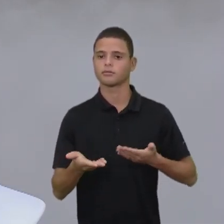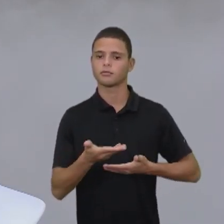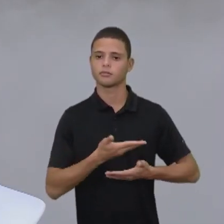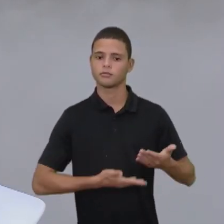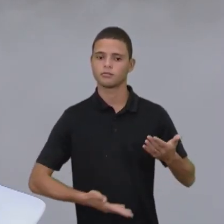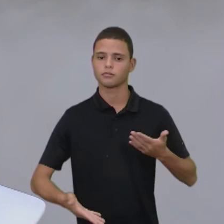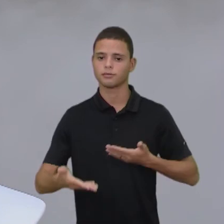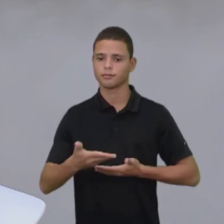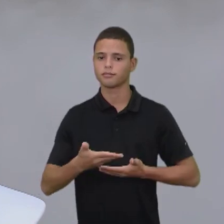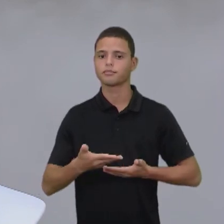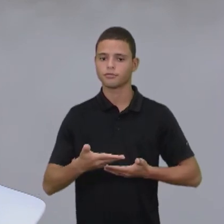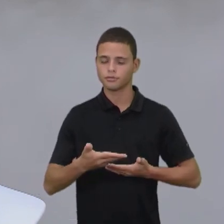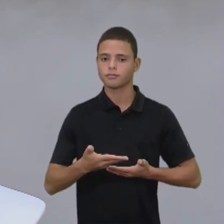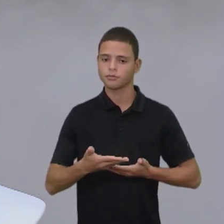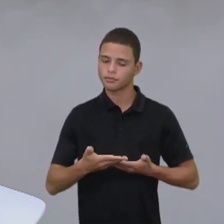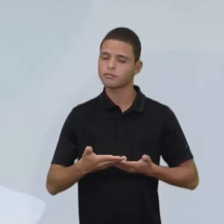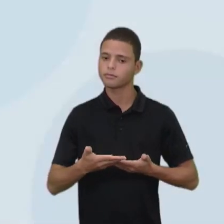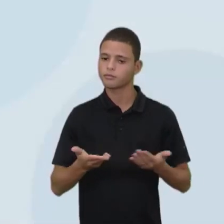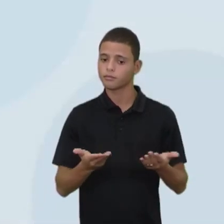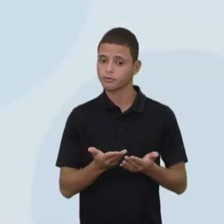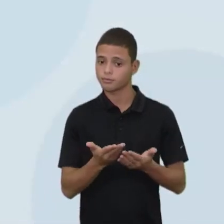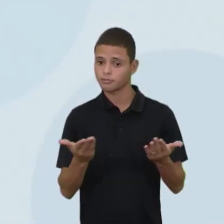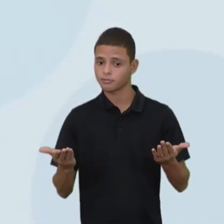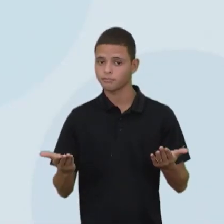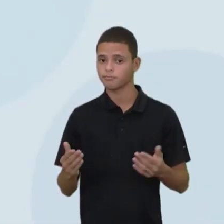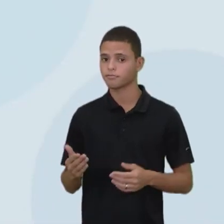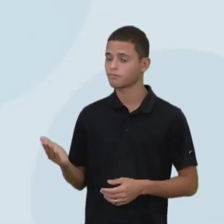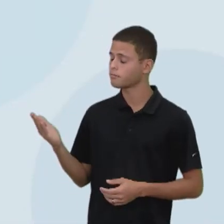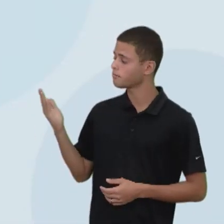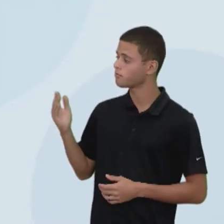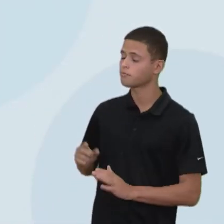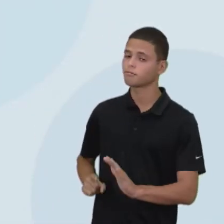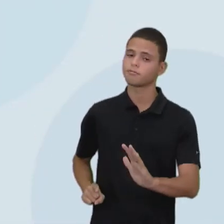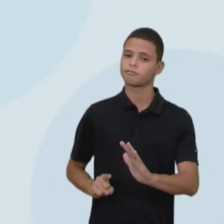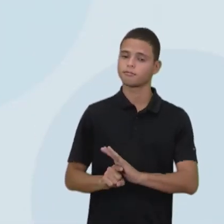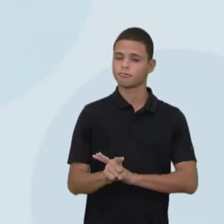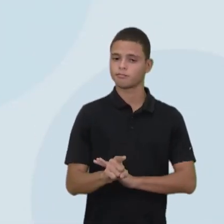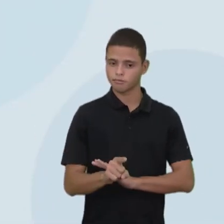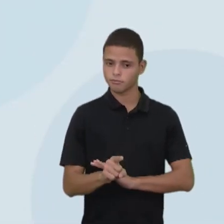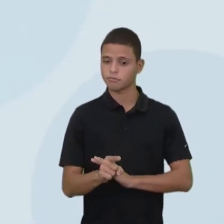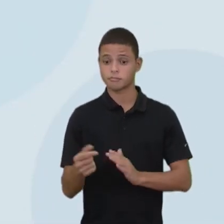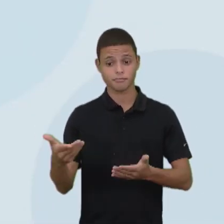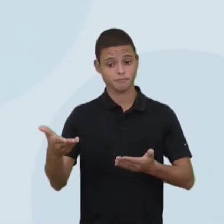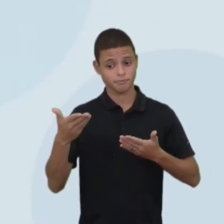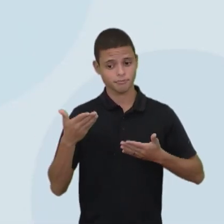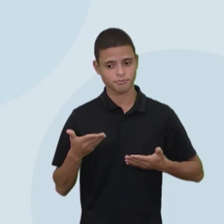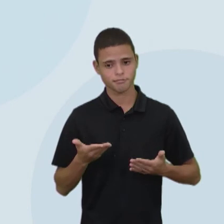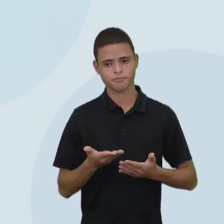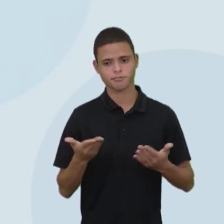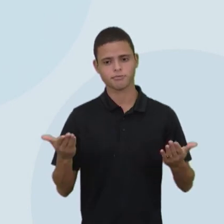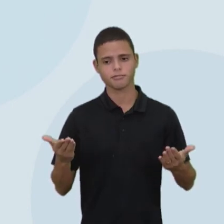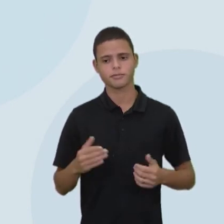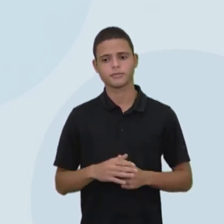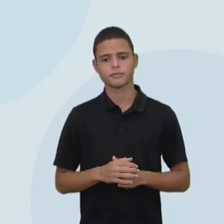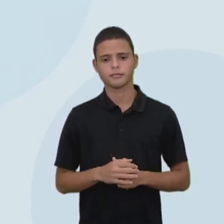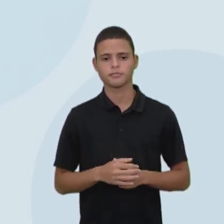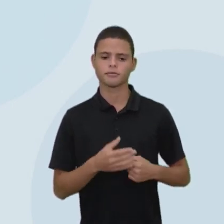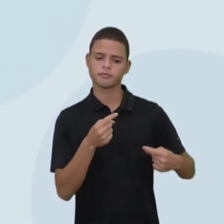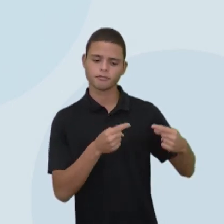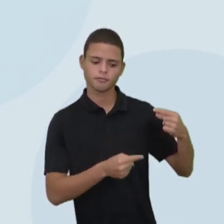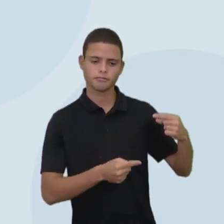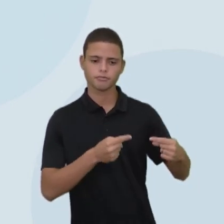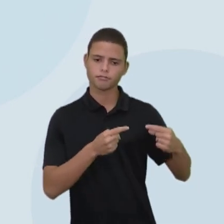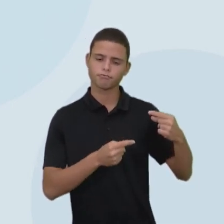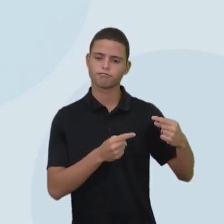de interação, né? Deixo para vocês aí a nossa perguntinha, na verdade é um convite, né, para a gente debater